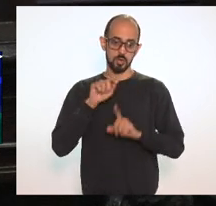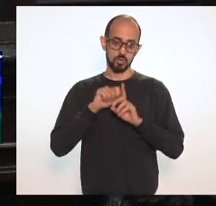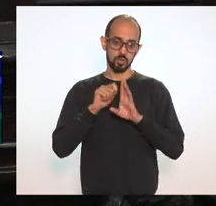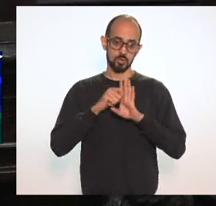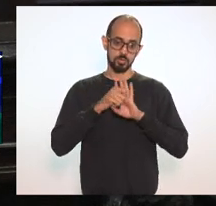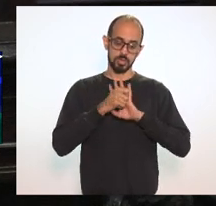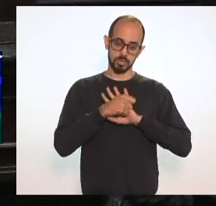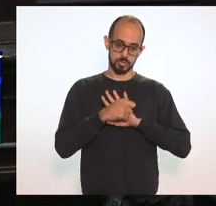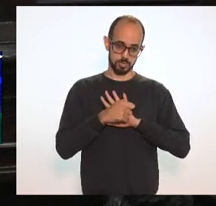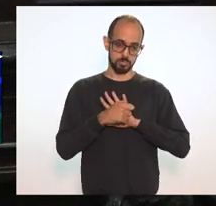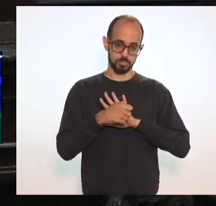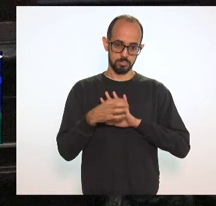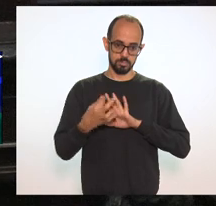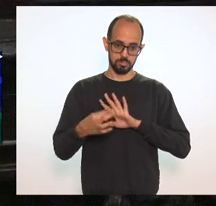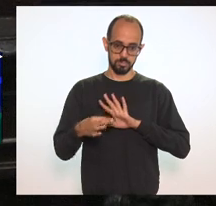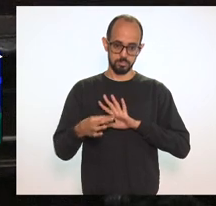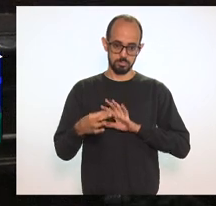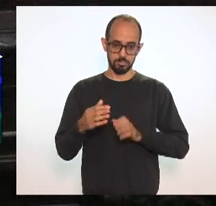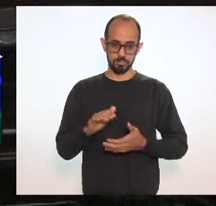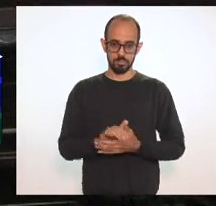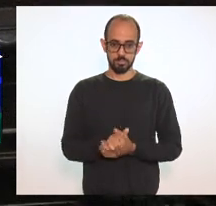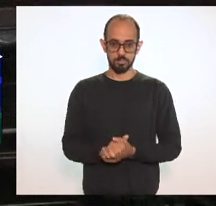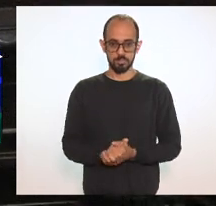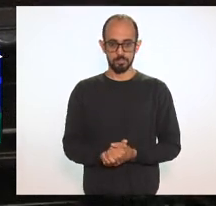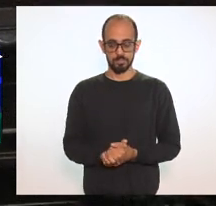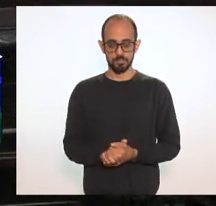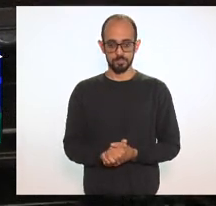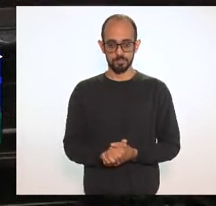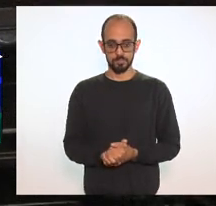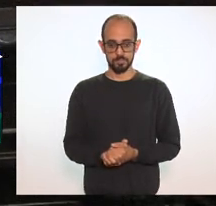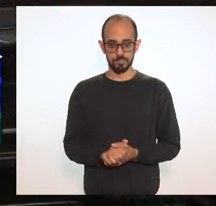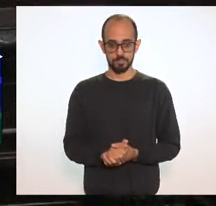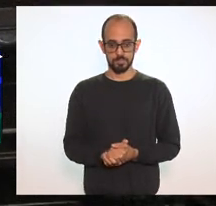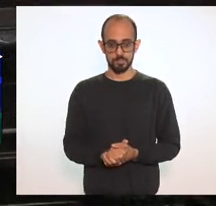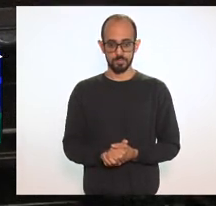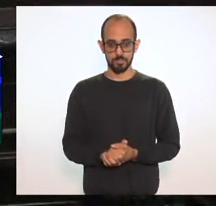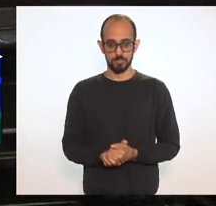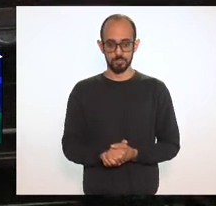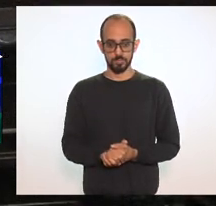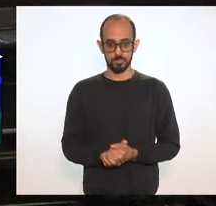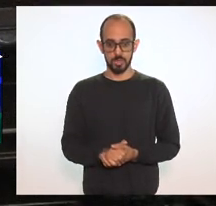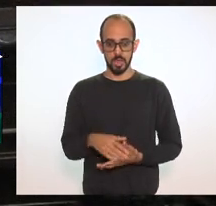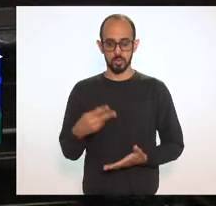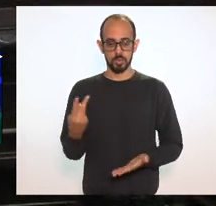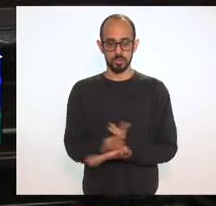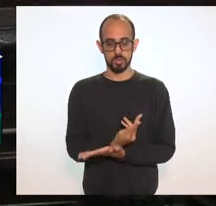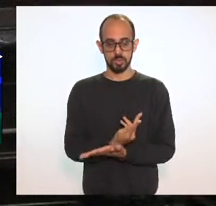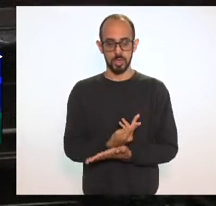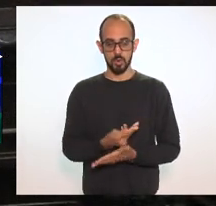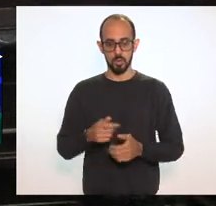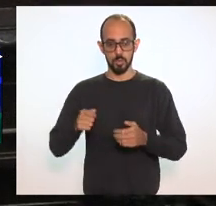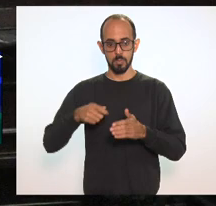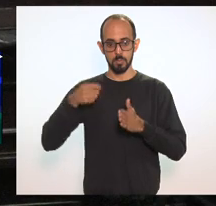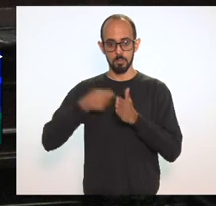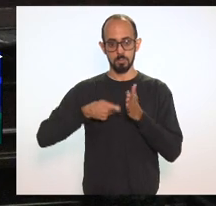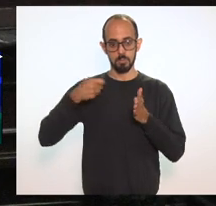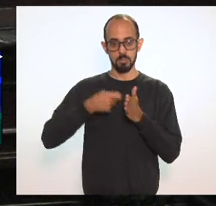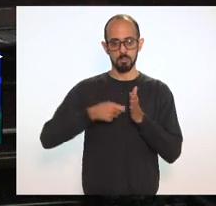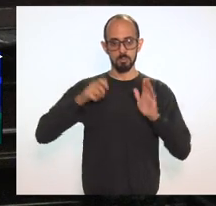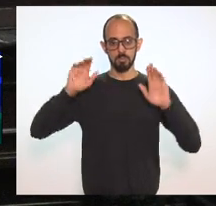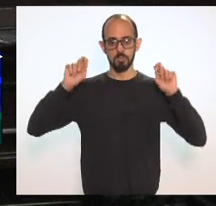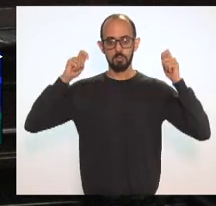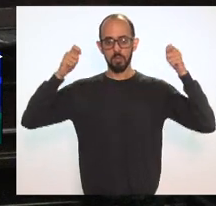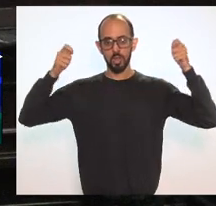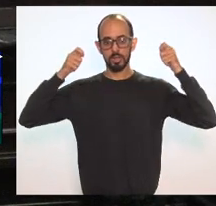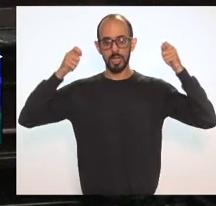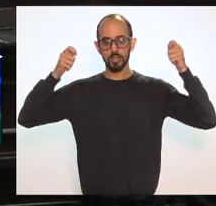mês E ontem estive no protesto do setor de bares e restaurante que os isqueiros